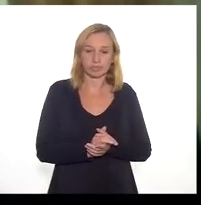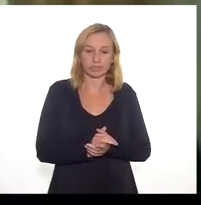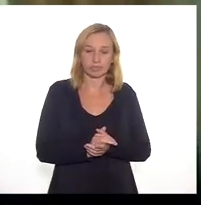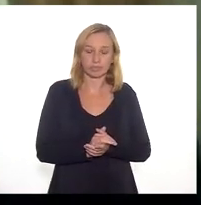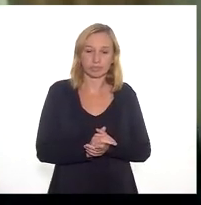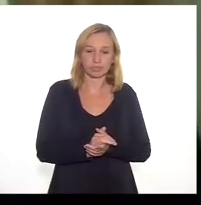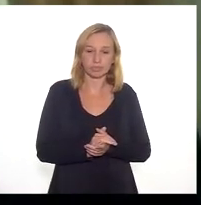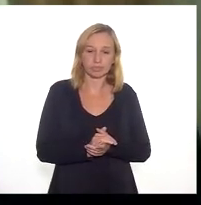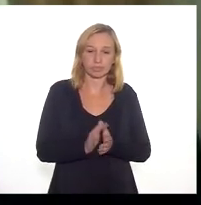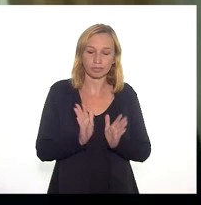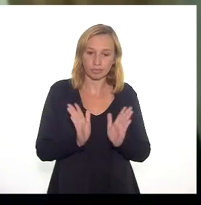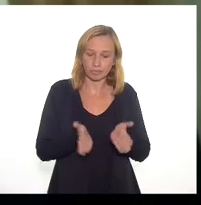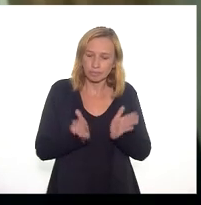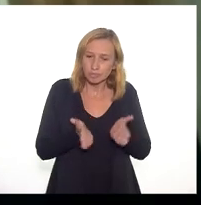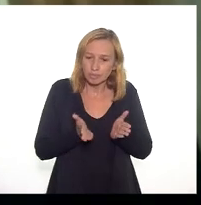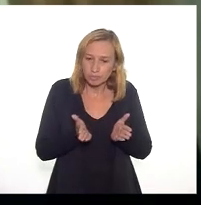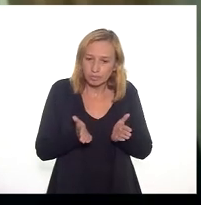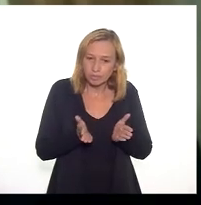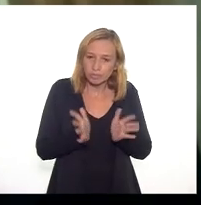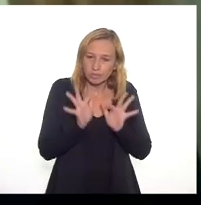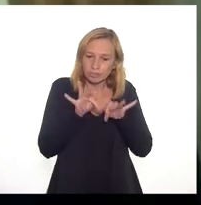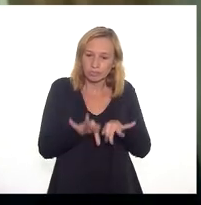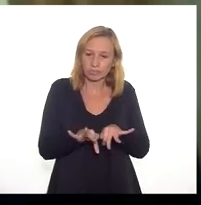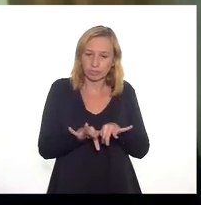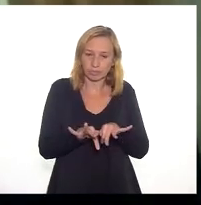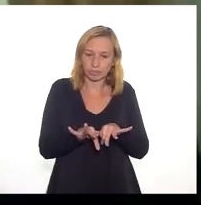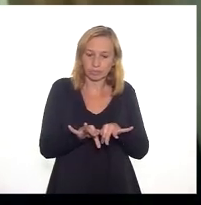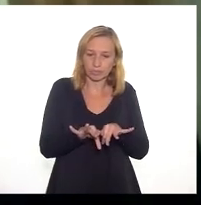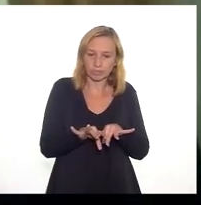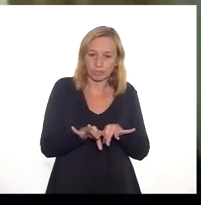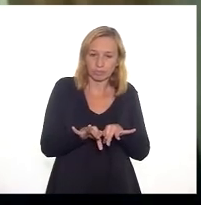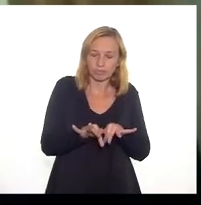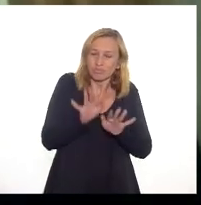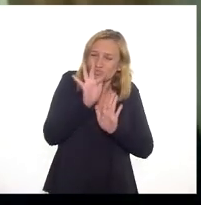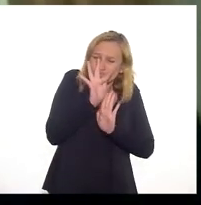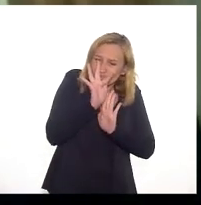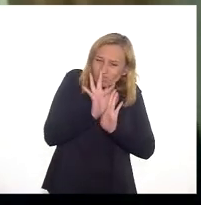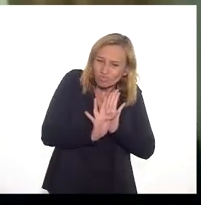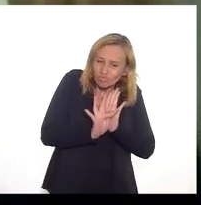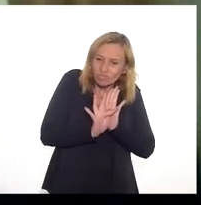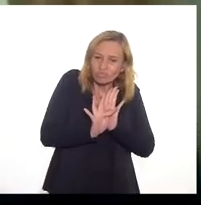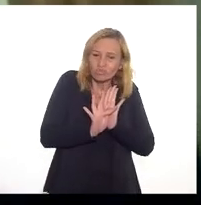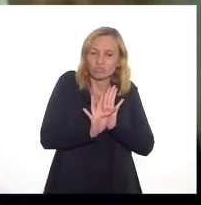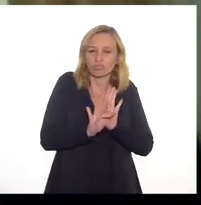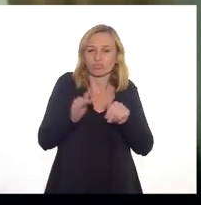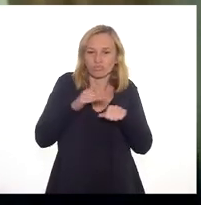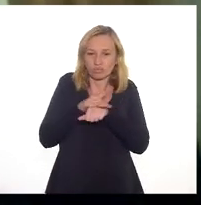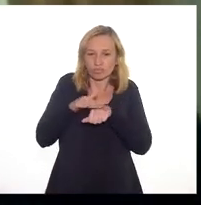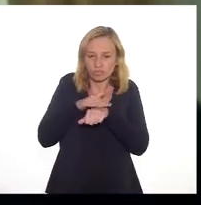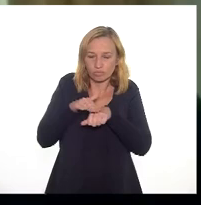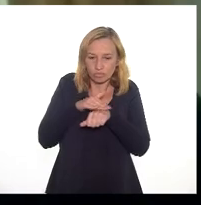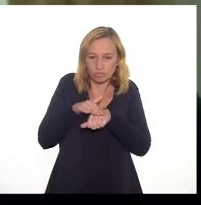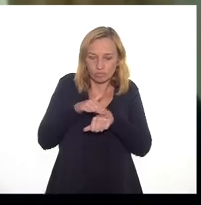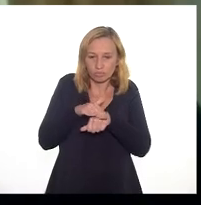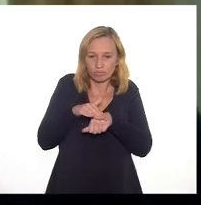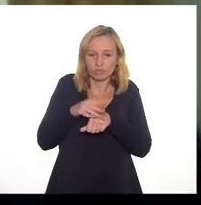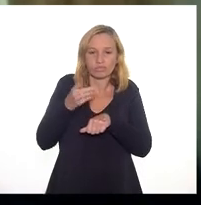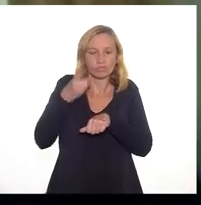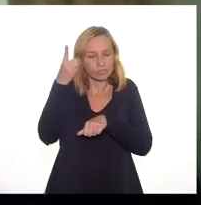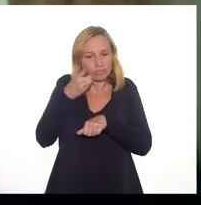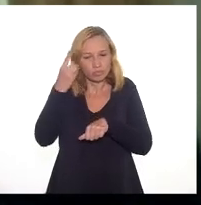porque agora há pouco eu ainda fechava o final do texto em conversa com Vossa Excelência, com o deputado Luiz